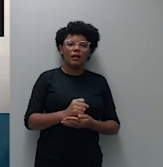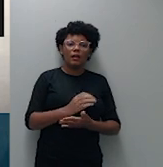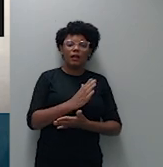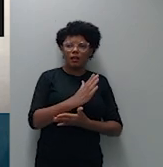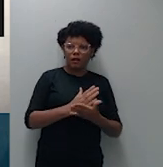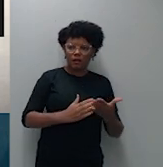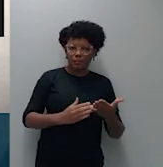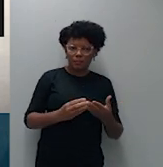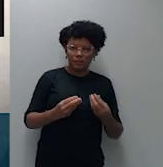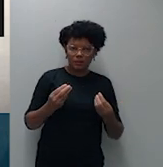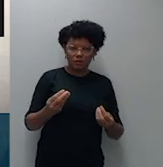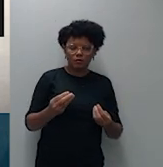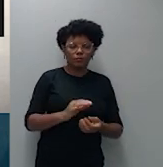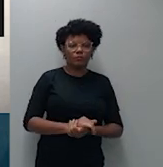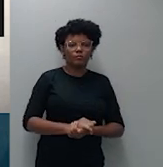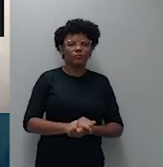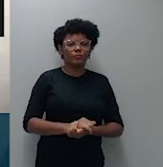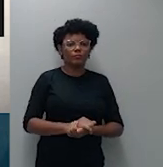lugar